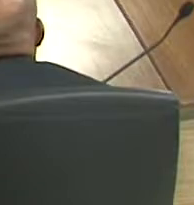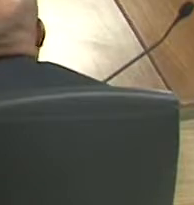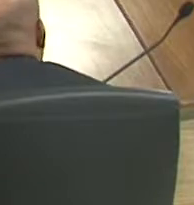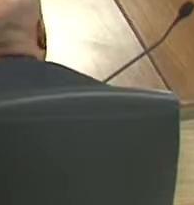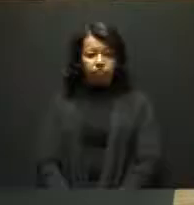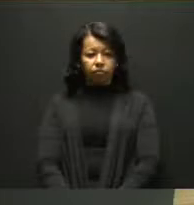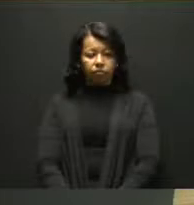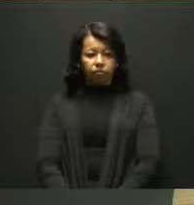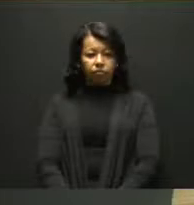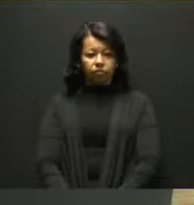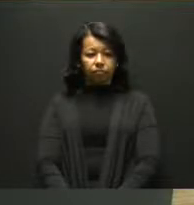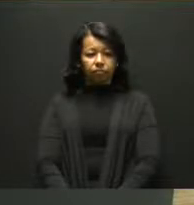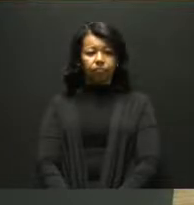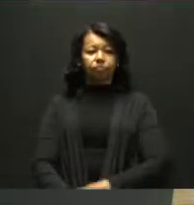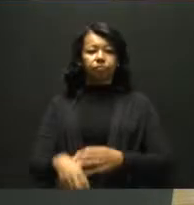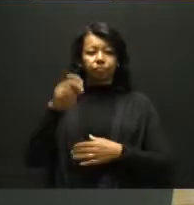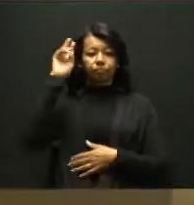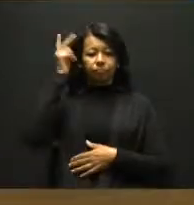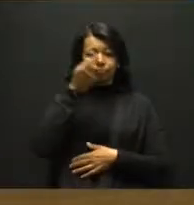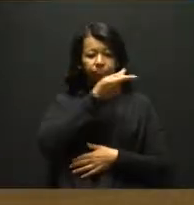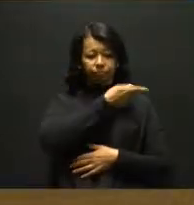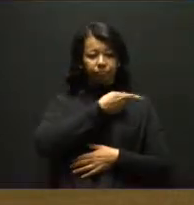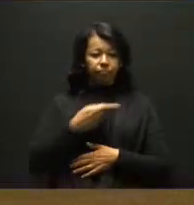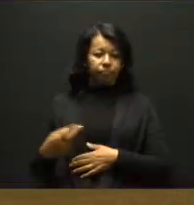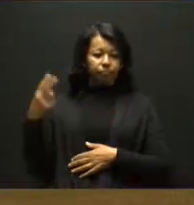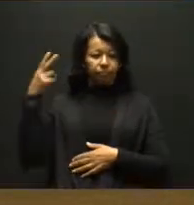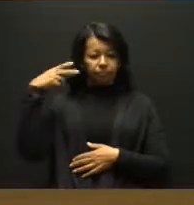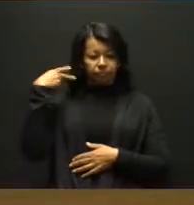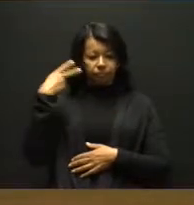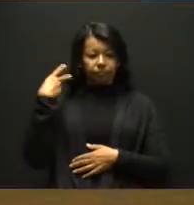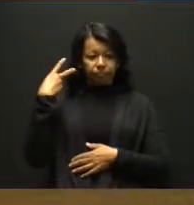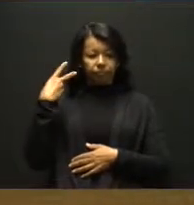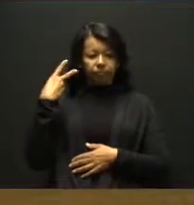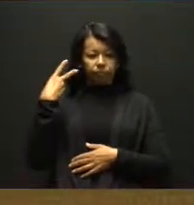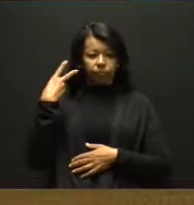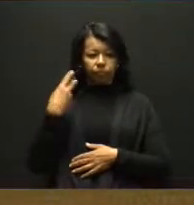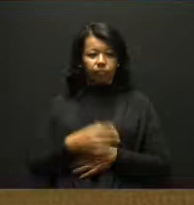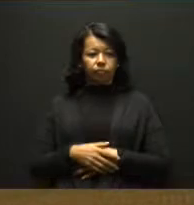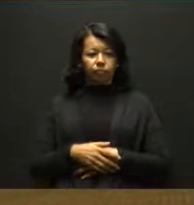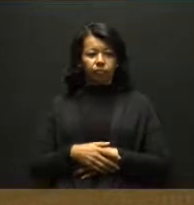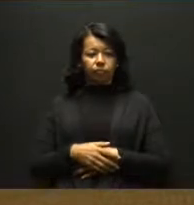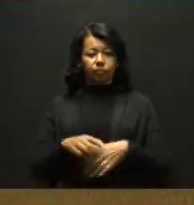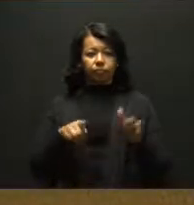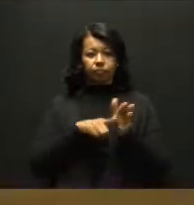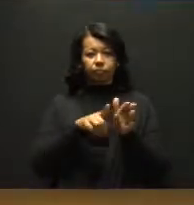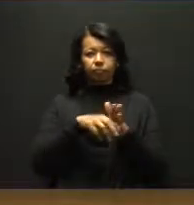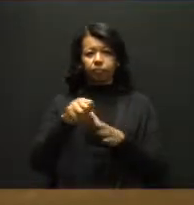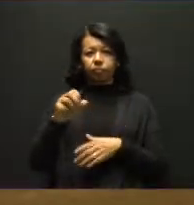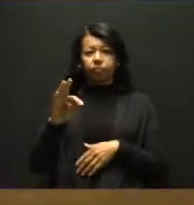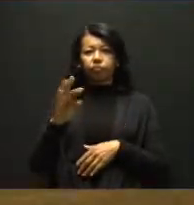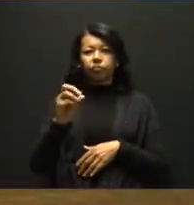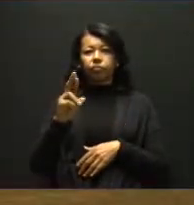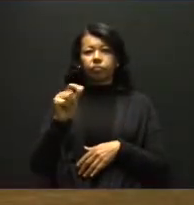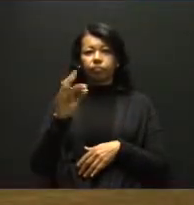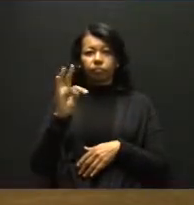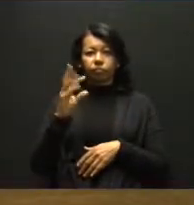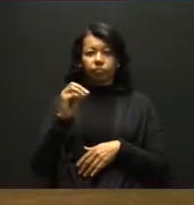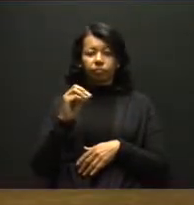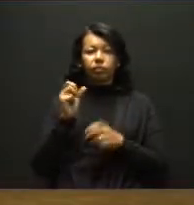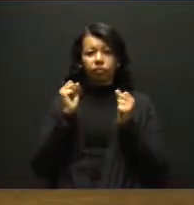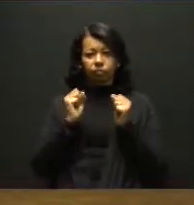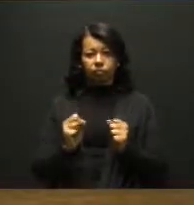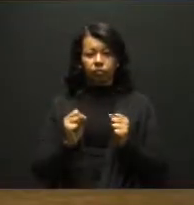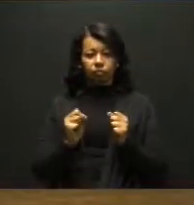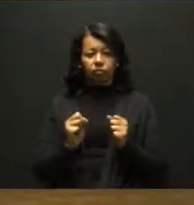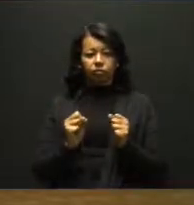o presidente não quis passar seu presidente consulte aqui os autoral do nosso oráculo do regimento interno que eu possa